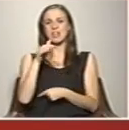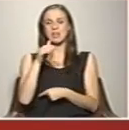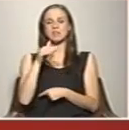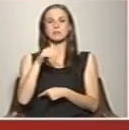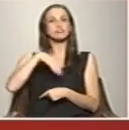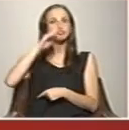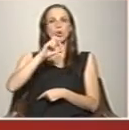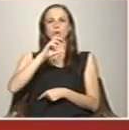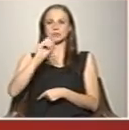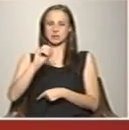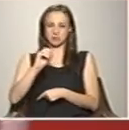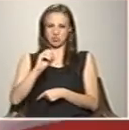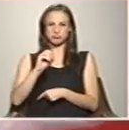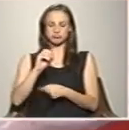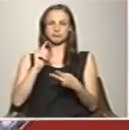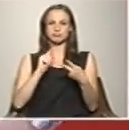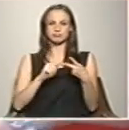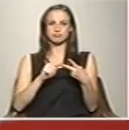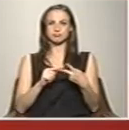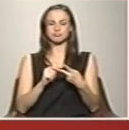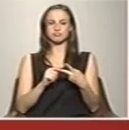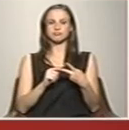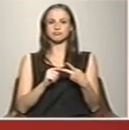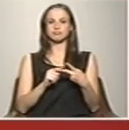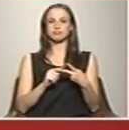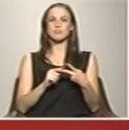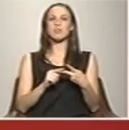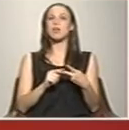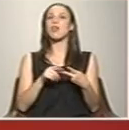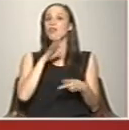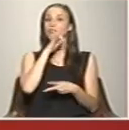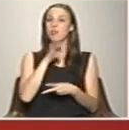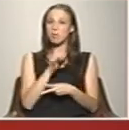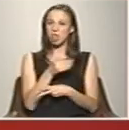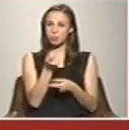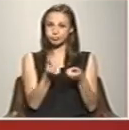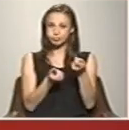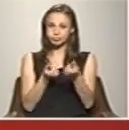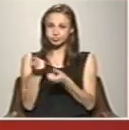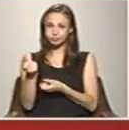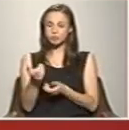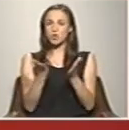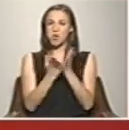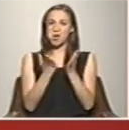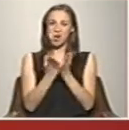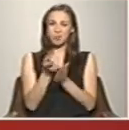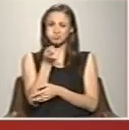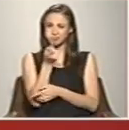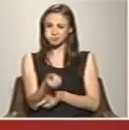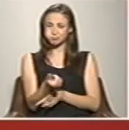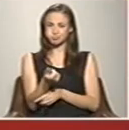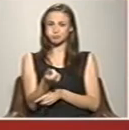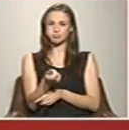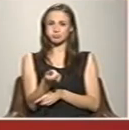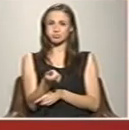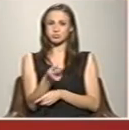anos, inseridos então em famílias muito reduzidas, escolaridade muito baixa, um per capita entre